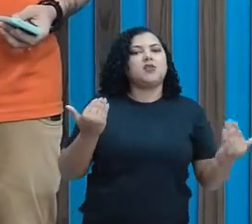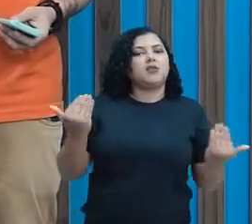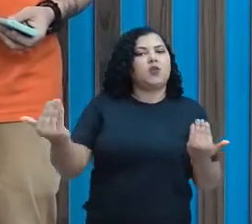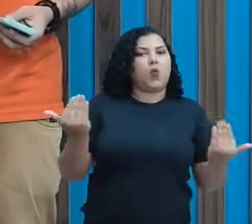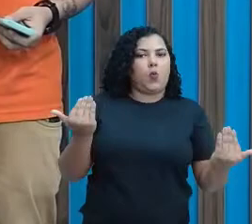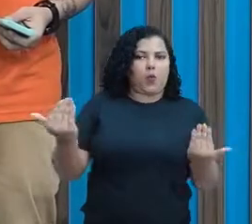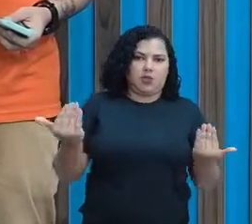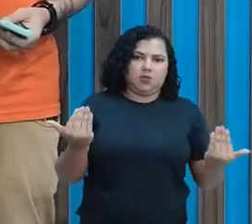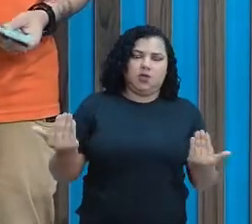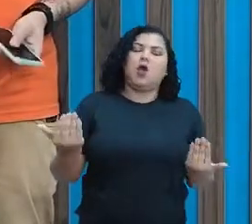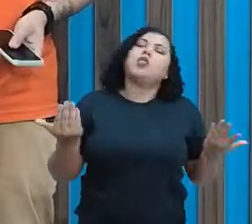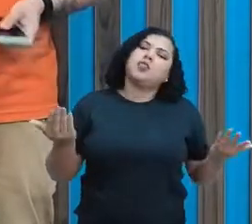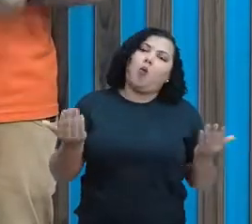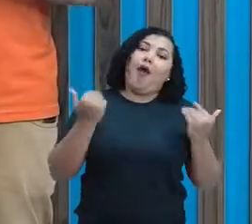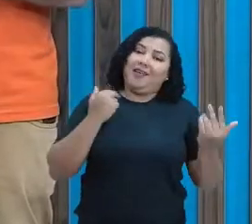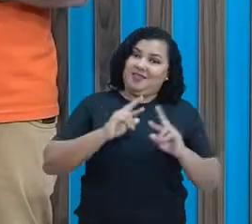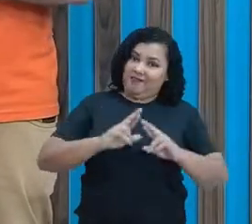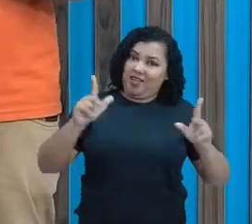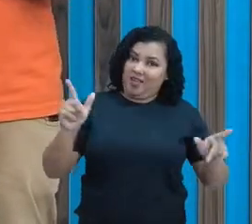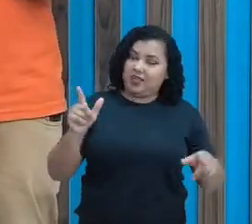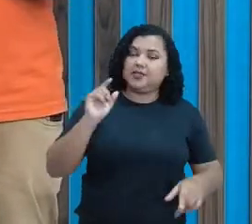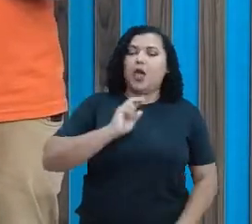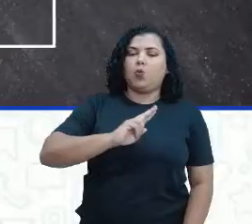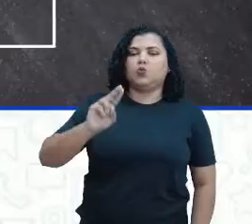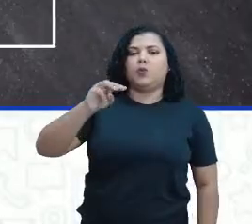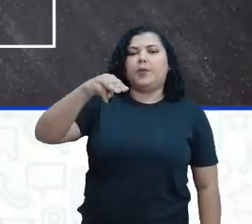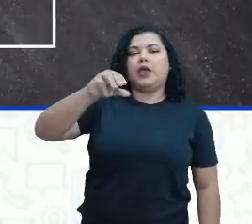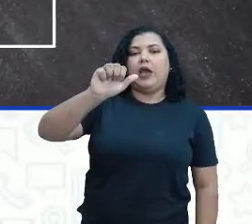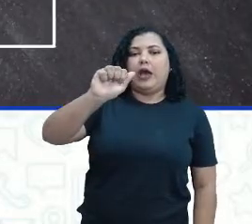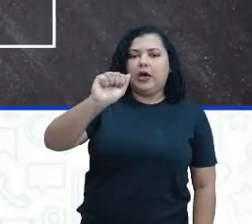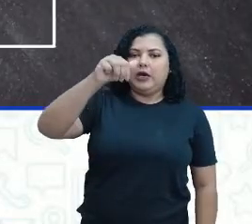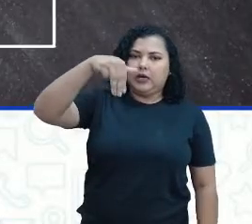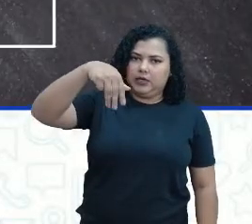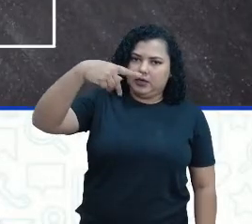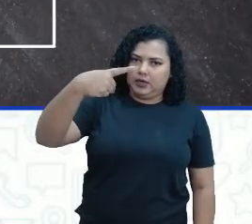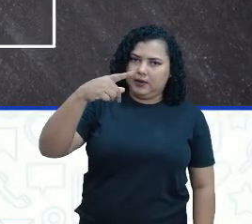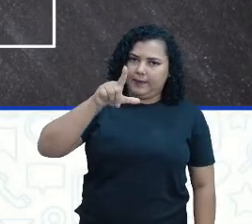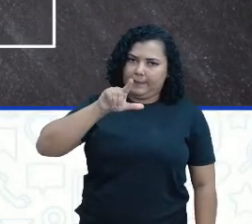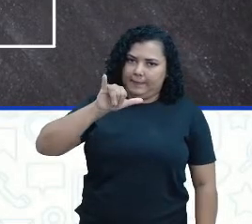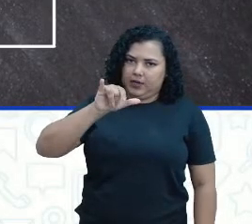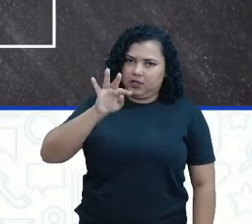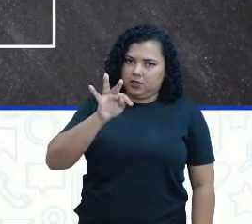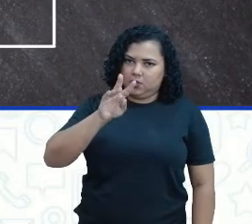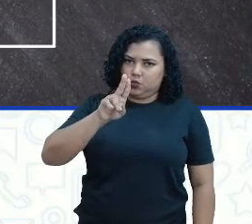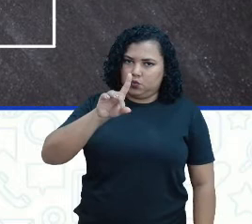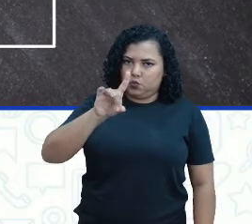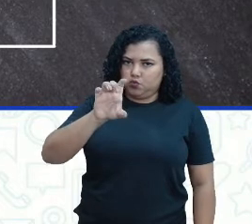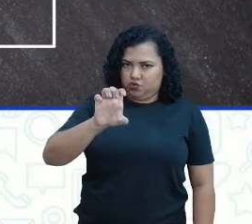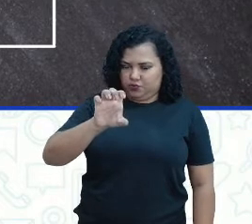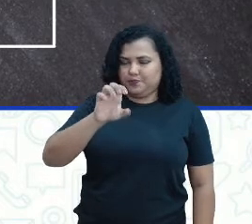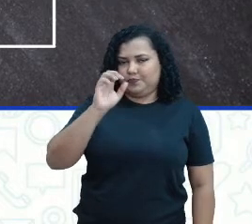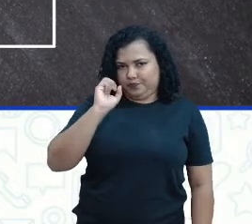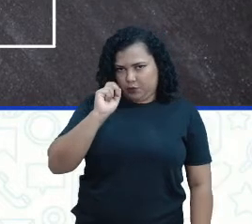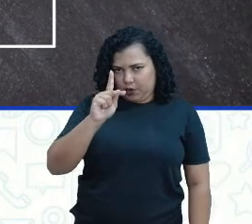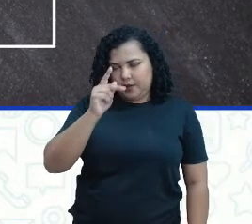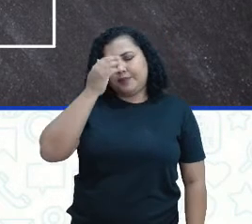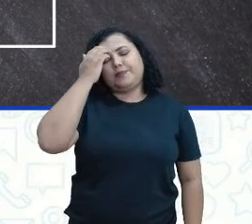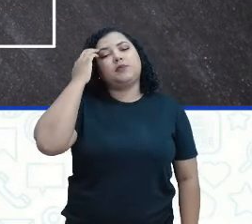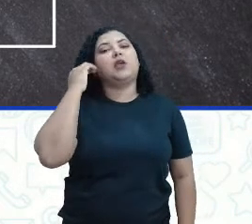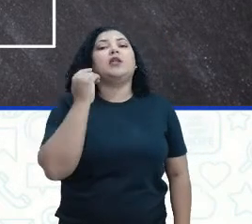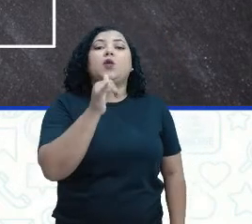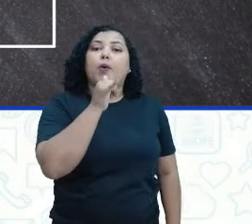de amplitude, tá certo? Então, relembrando, vamos aqui na tela para a gente relembrar o que a gente fez. Então, lembra que essa é uma